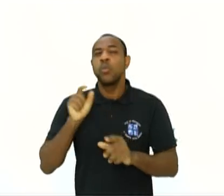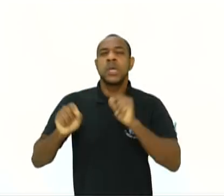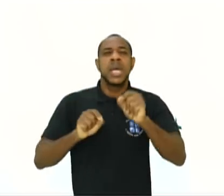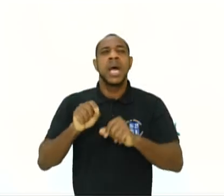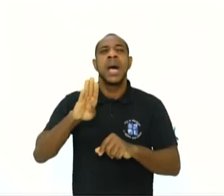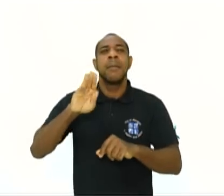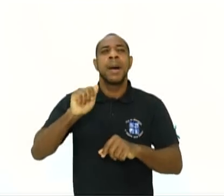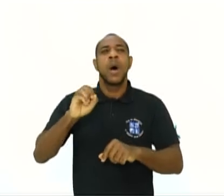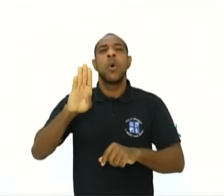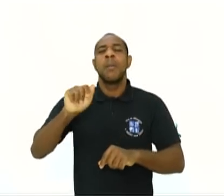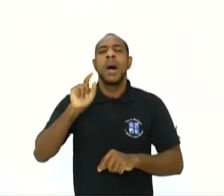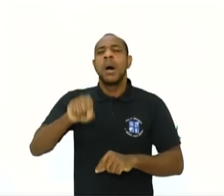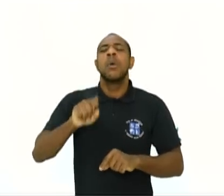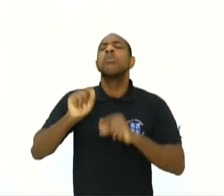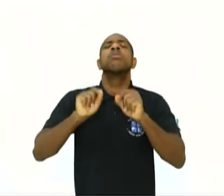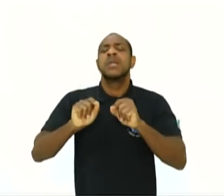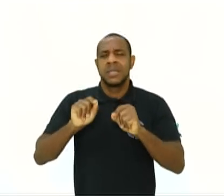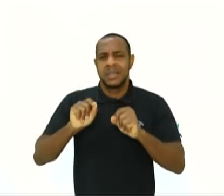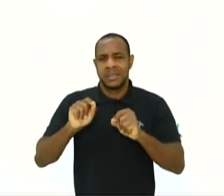o baobá.